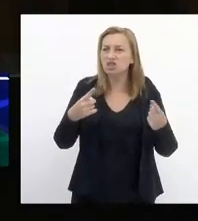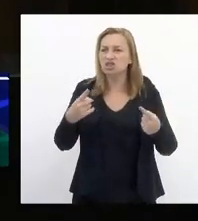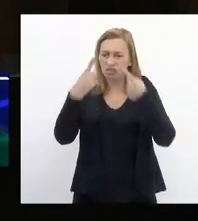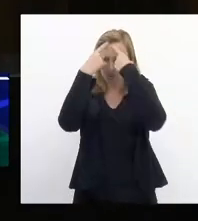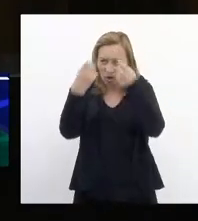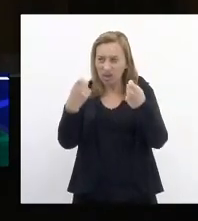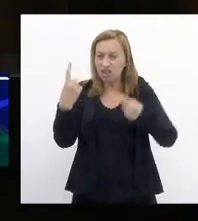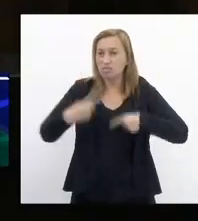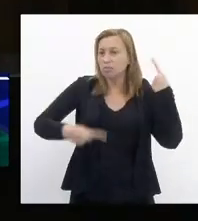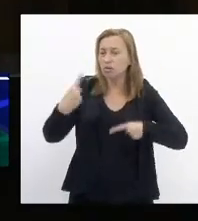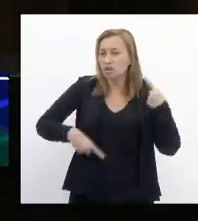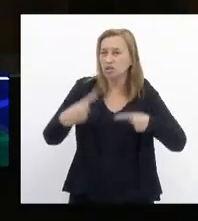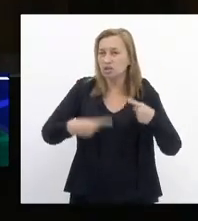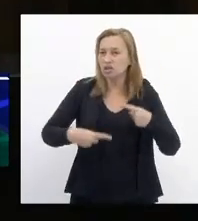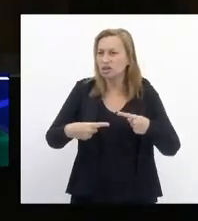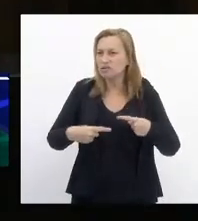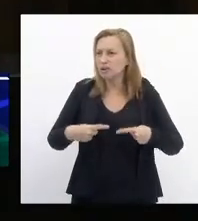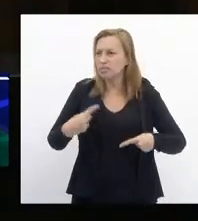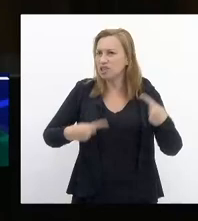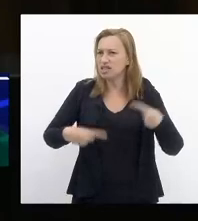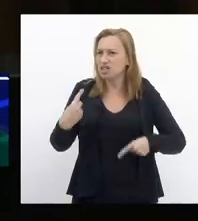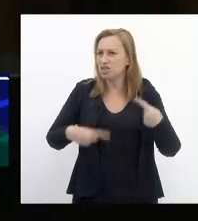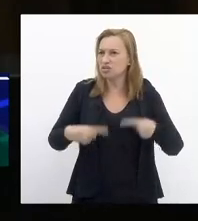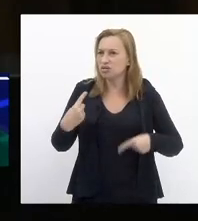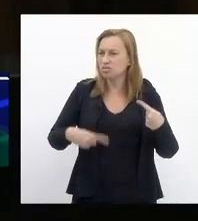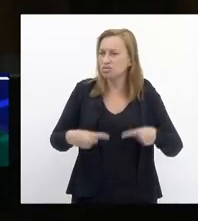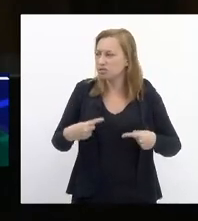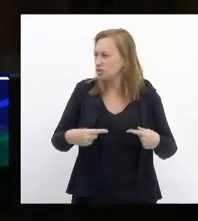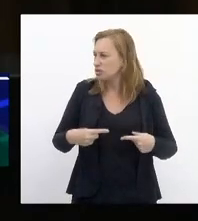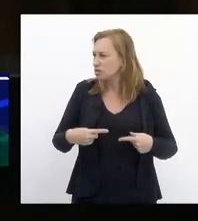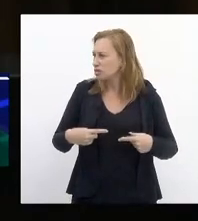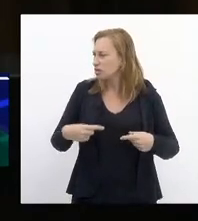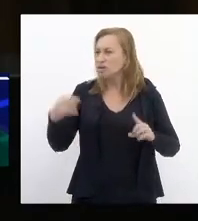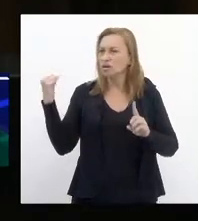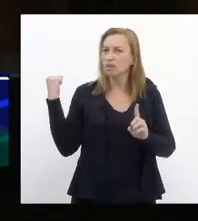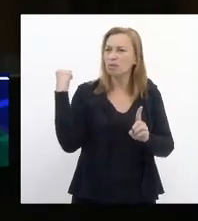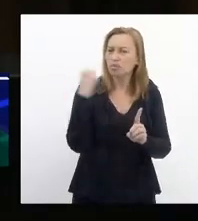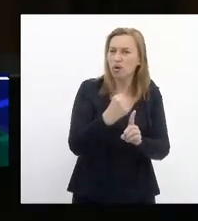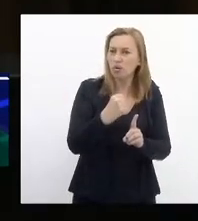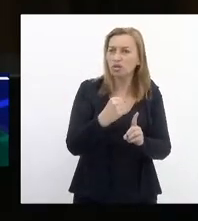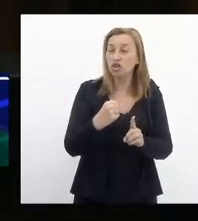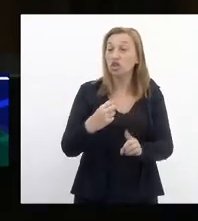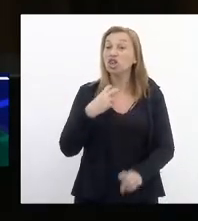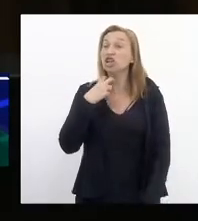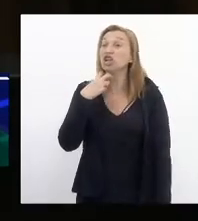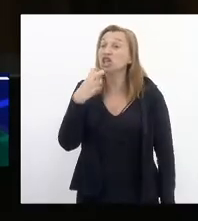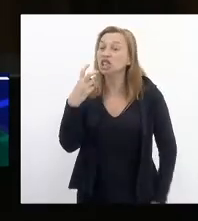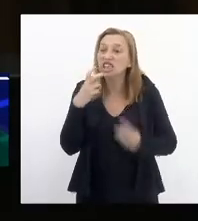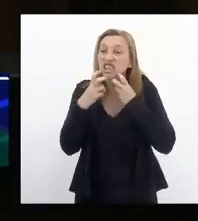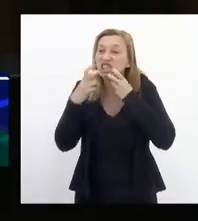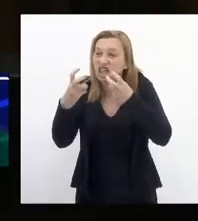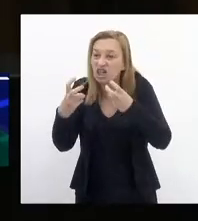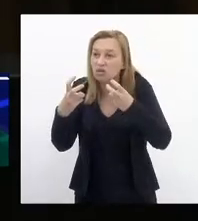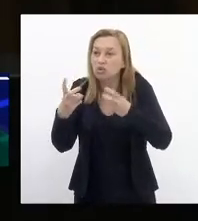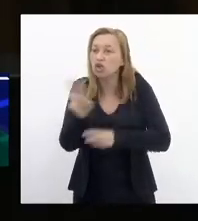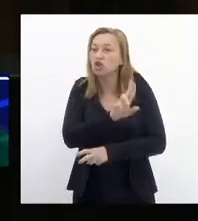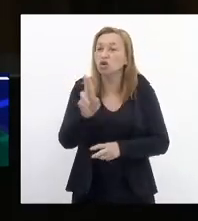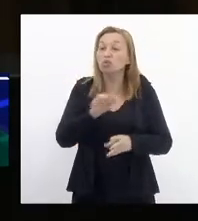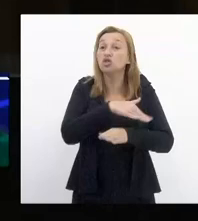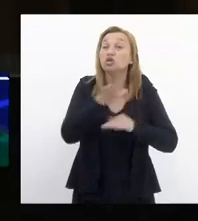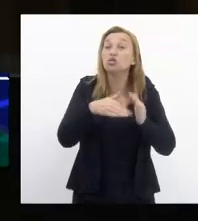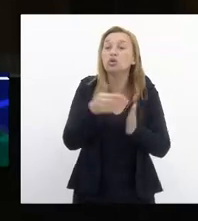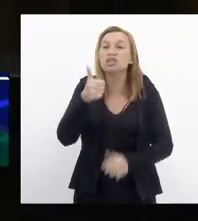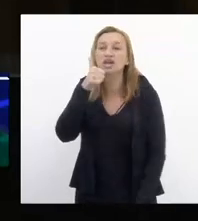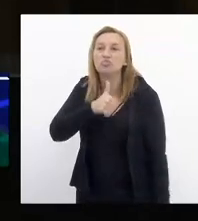seu feminicídio político, eu grito aqui em nome de Marielle, mas eu grito em nome de todas as mulheres